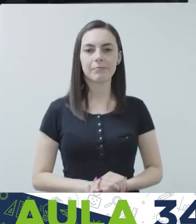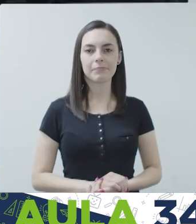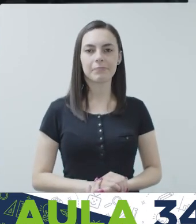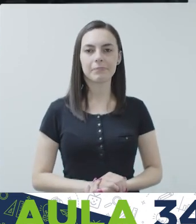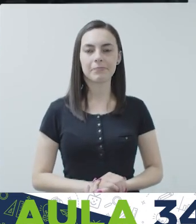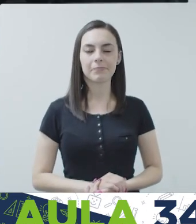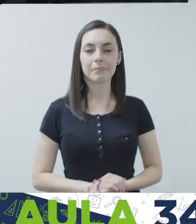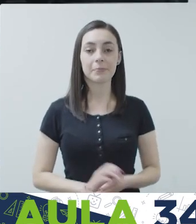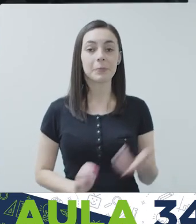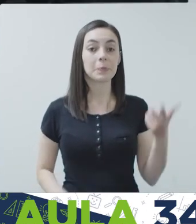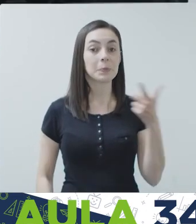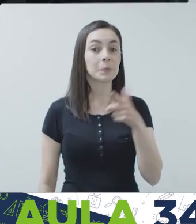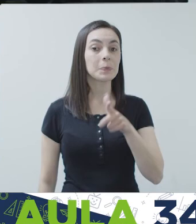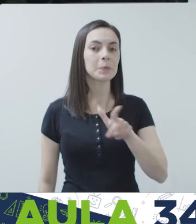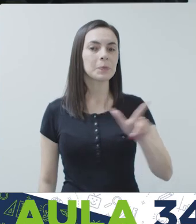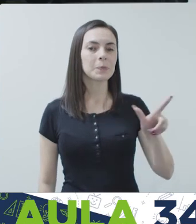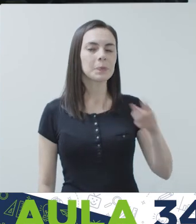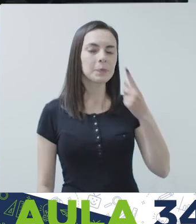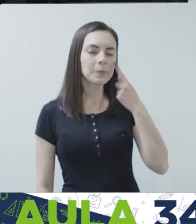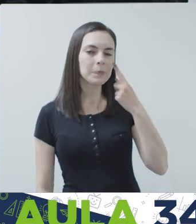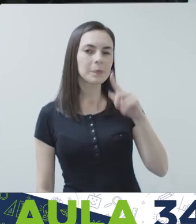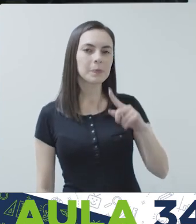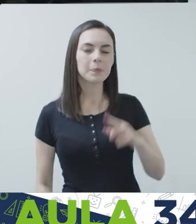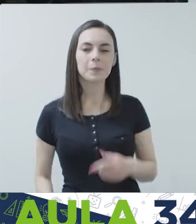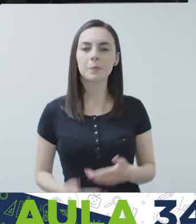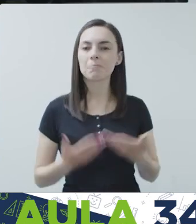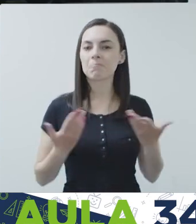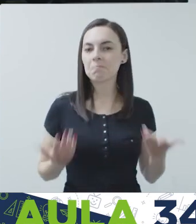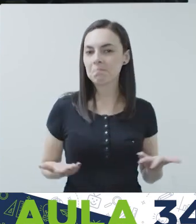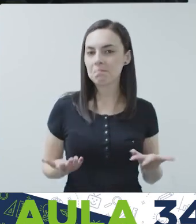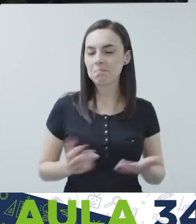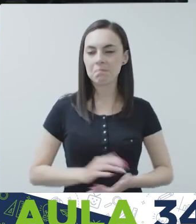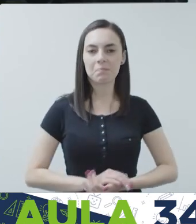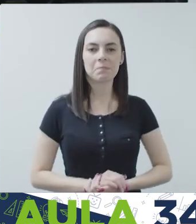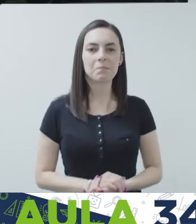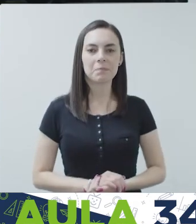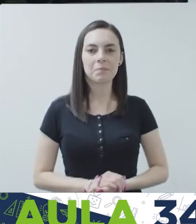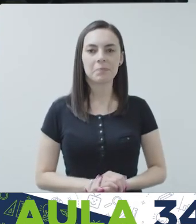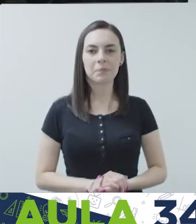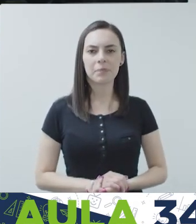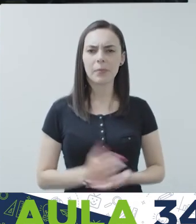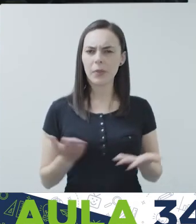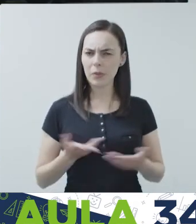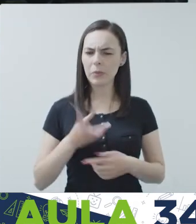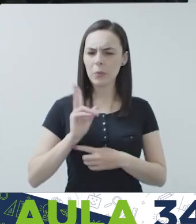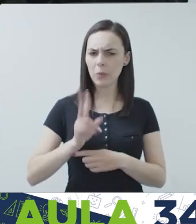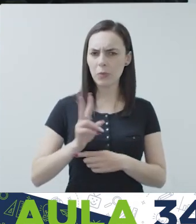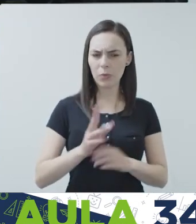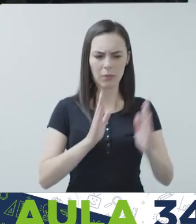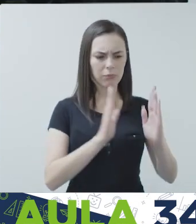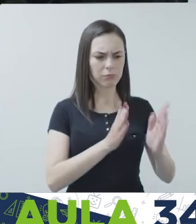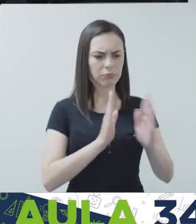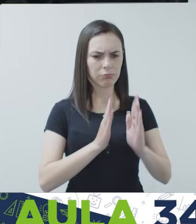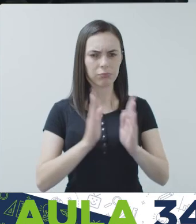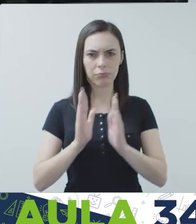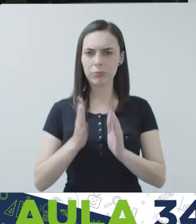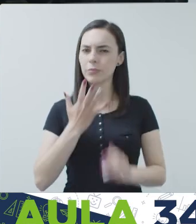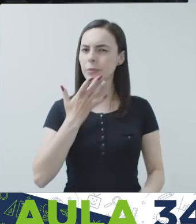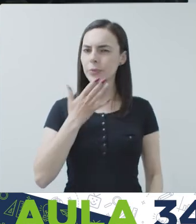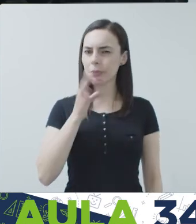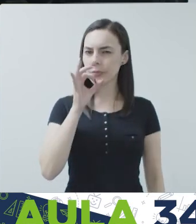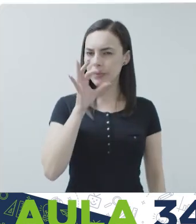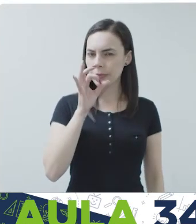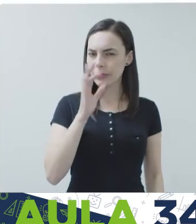Próxima carta que nós vamos descobrir. Qual será? Vamos fazer na ordem? Vamos fazer então a verde?